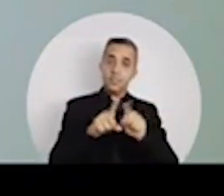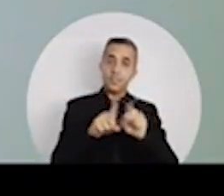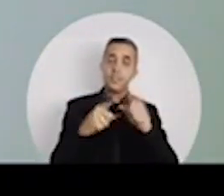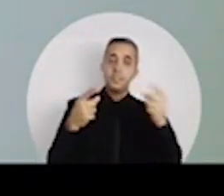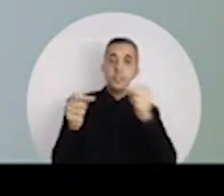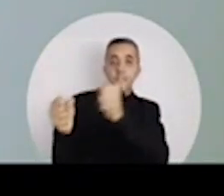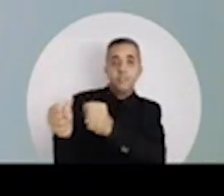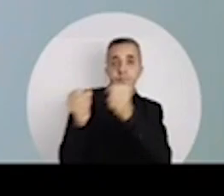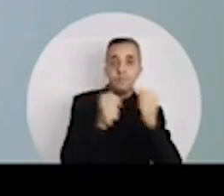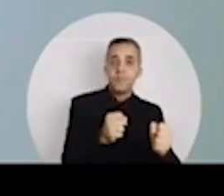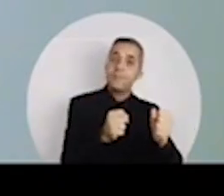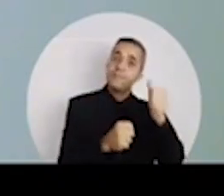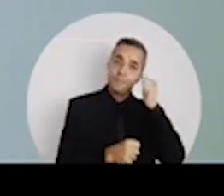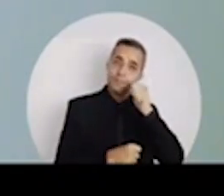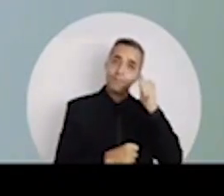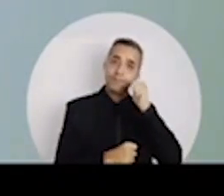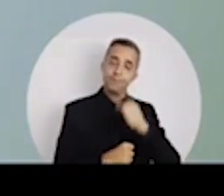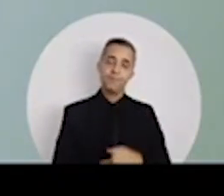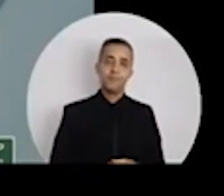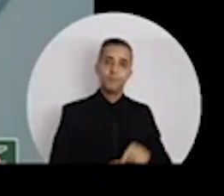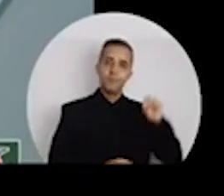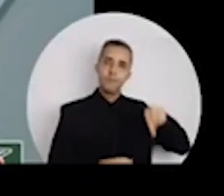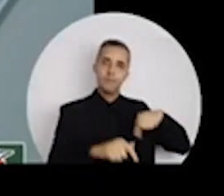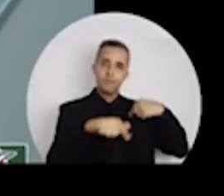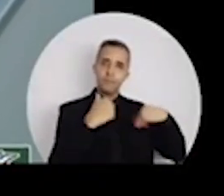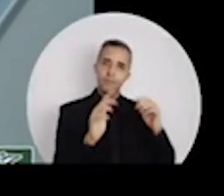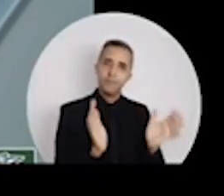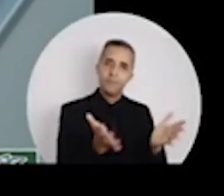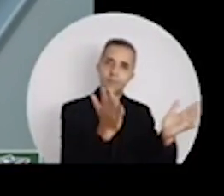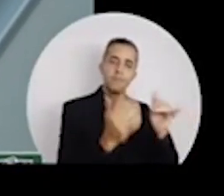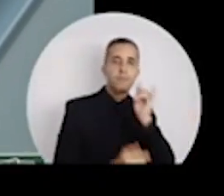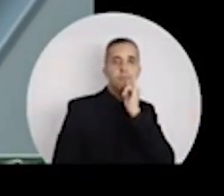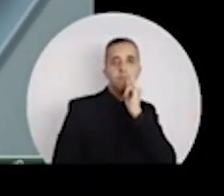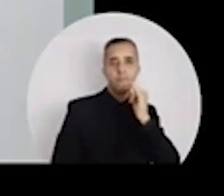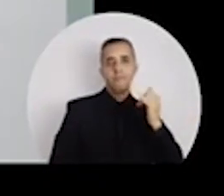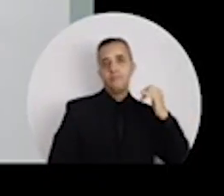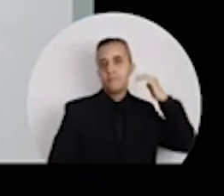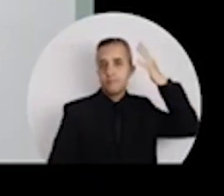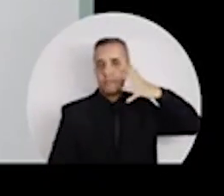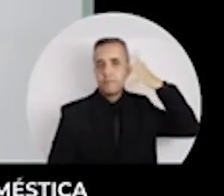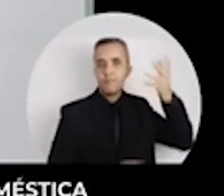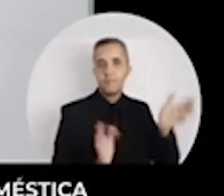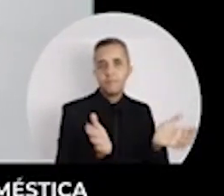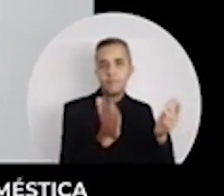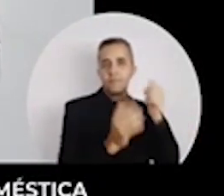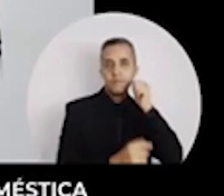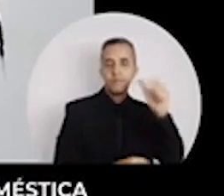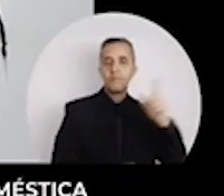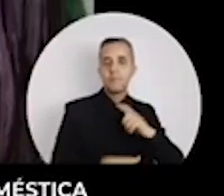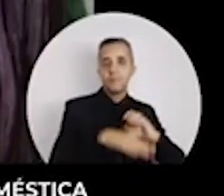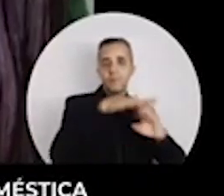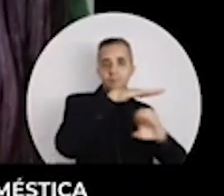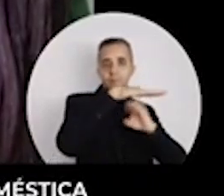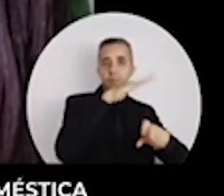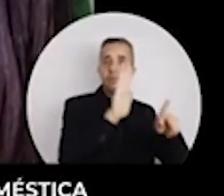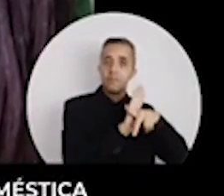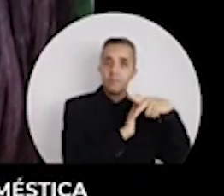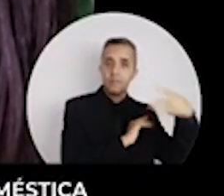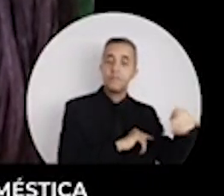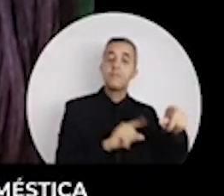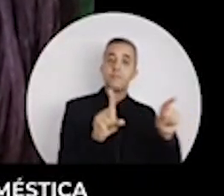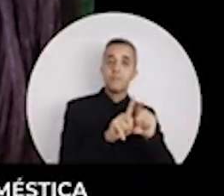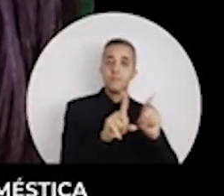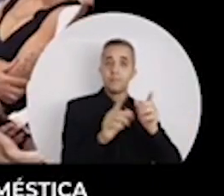e empoderamento das mulheres. Entre as ações realizadas pela sala estão palestras de incentivo